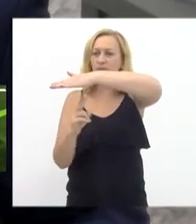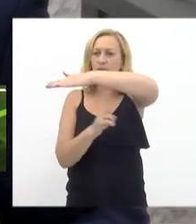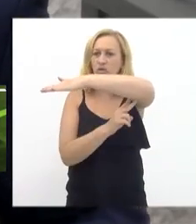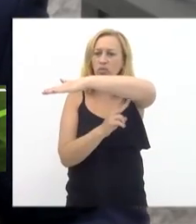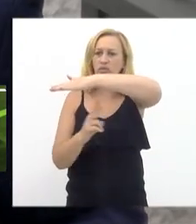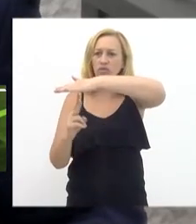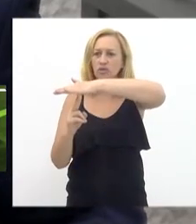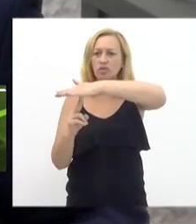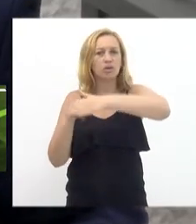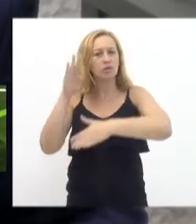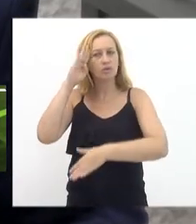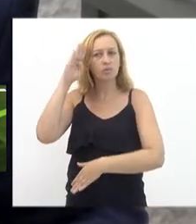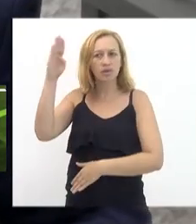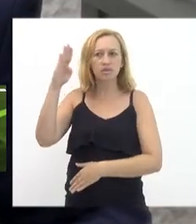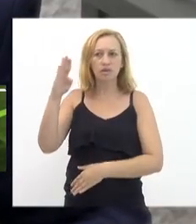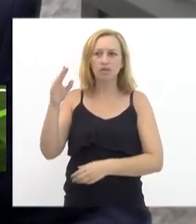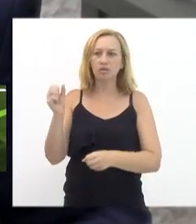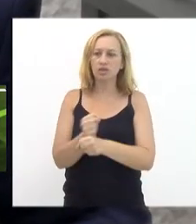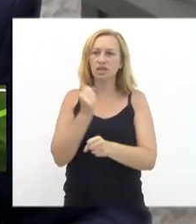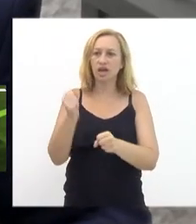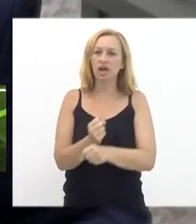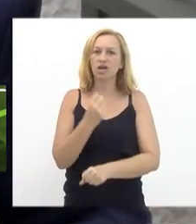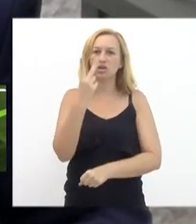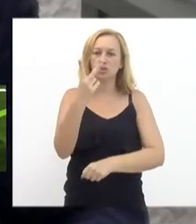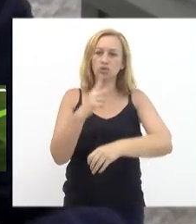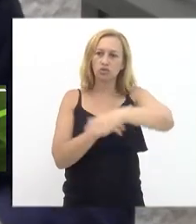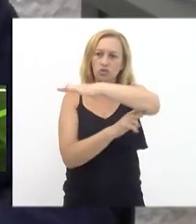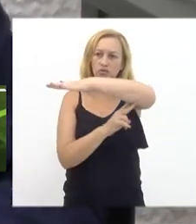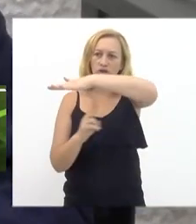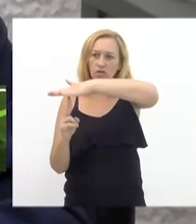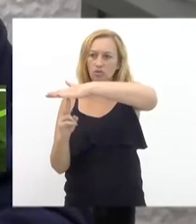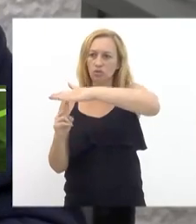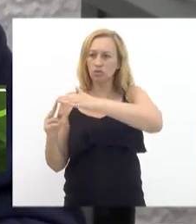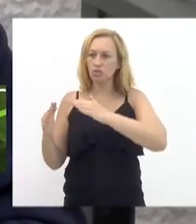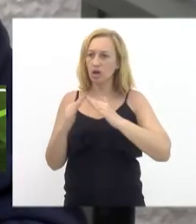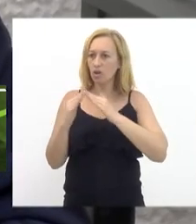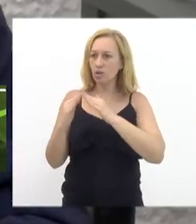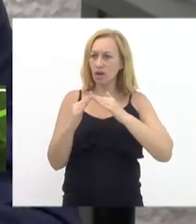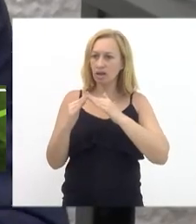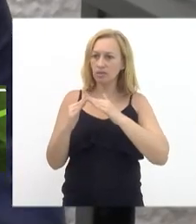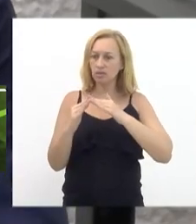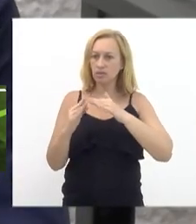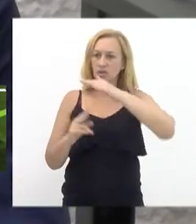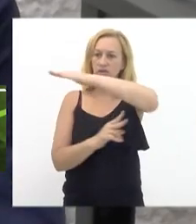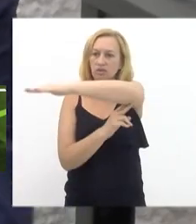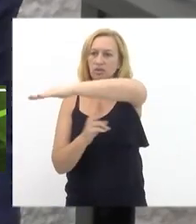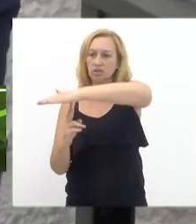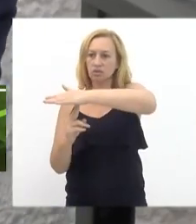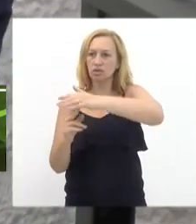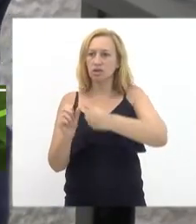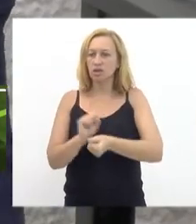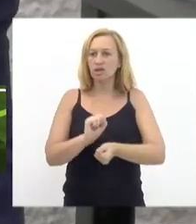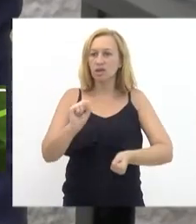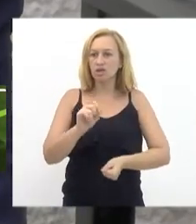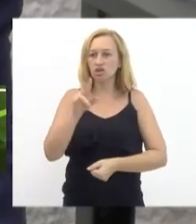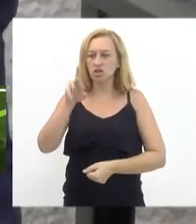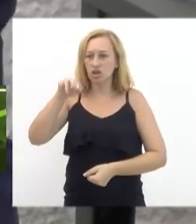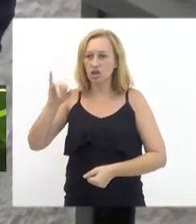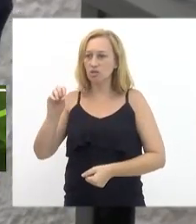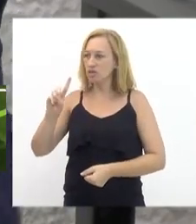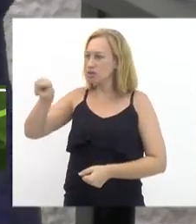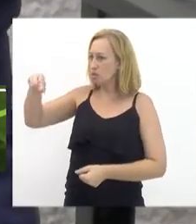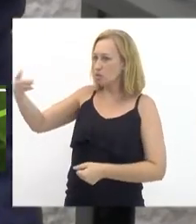atacadões nós vamos construir os dois viadutos ao lado do viaduto do Grande Rio vai nascer um viaduto